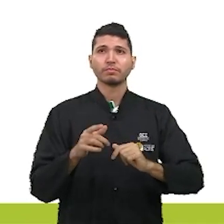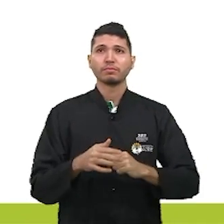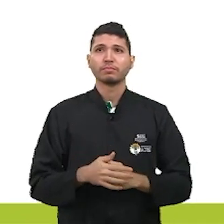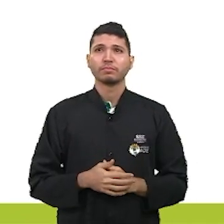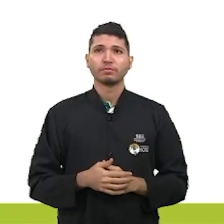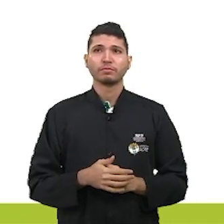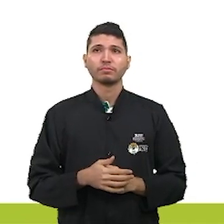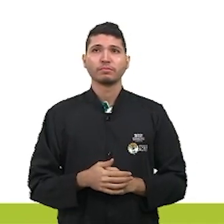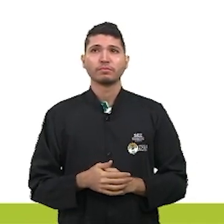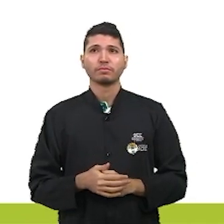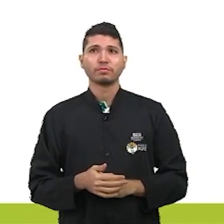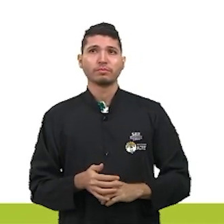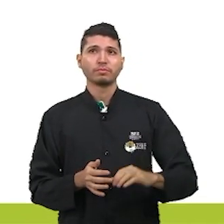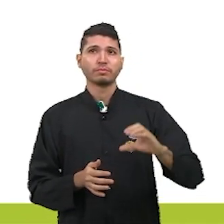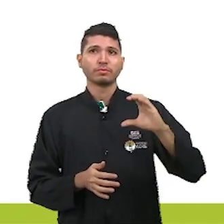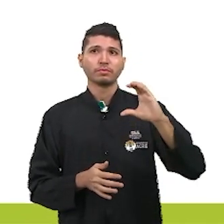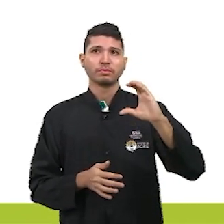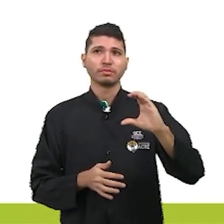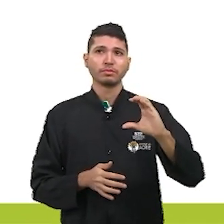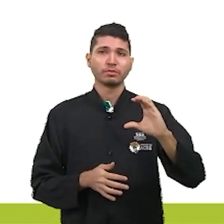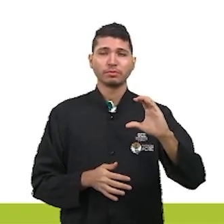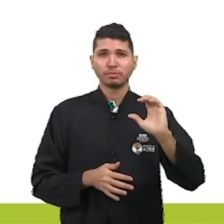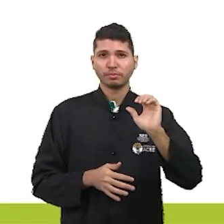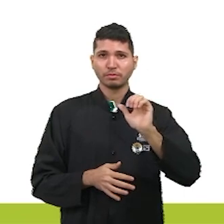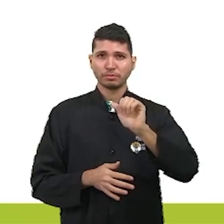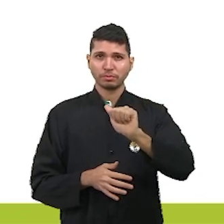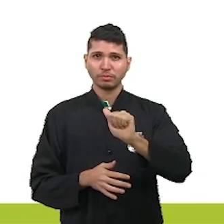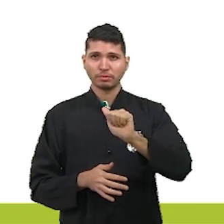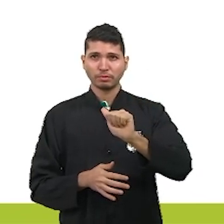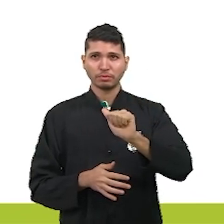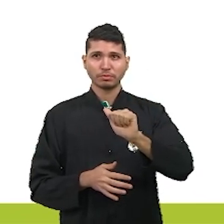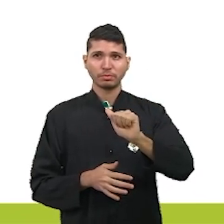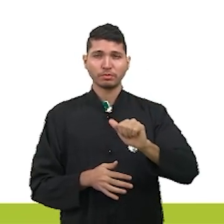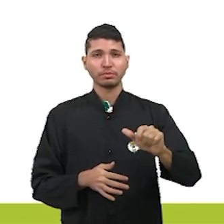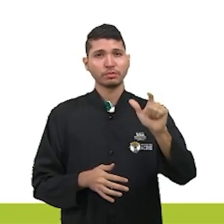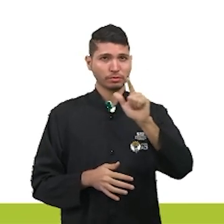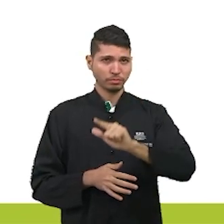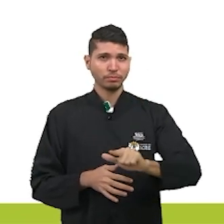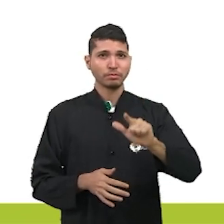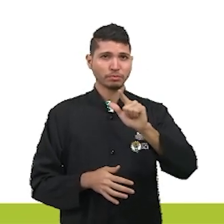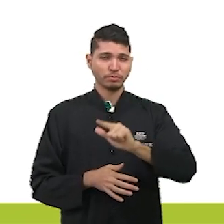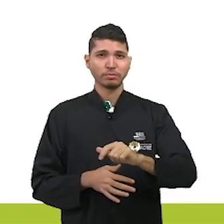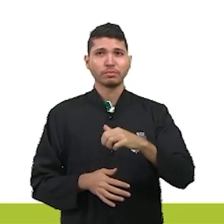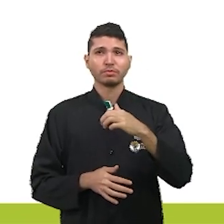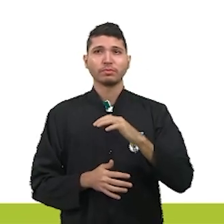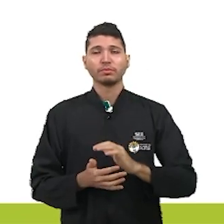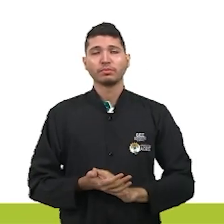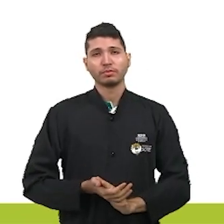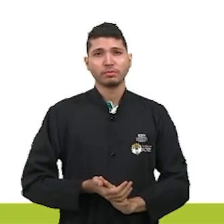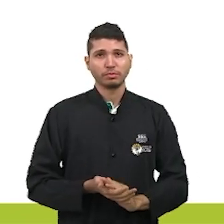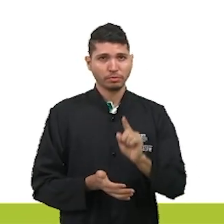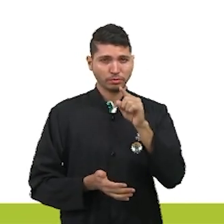C e o A, né? Só essas palavras que repetem. Então, 10 fatorial